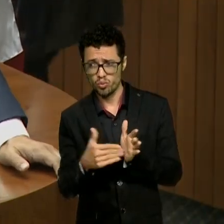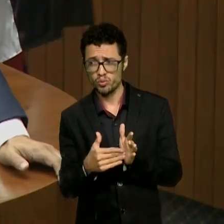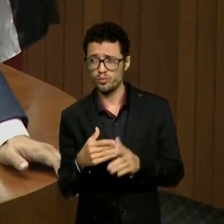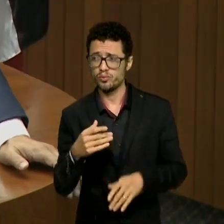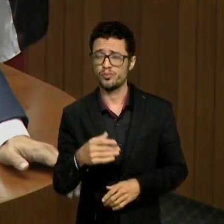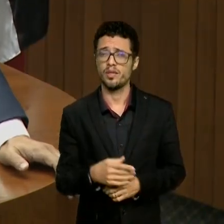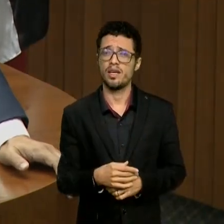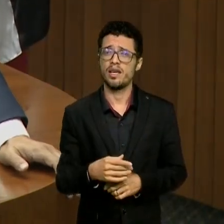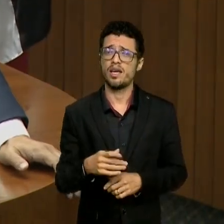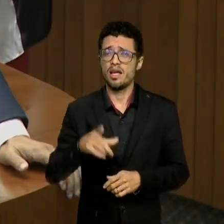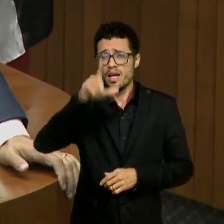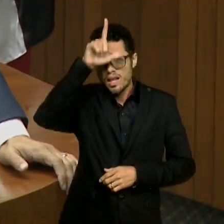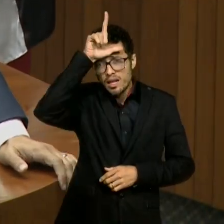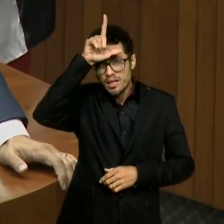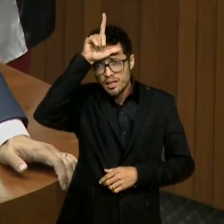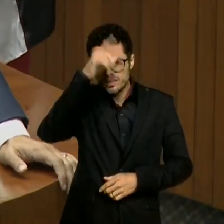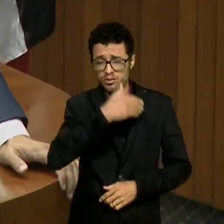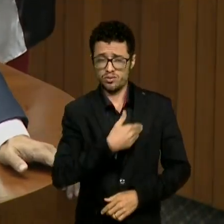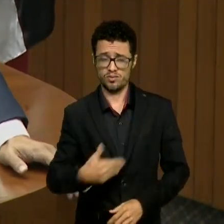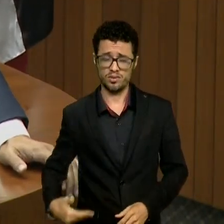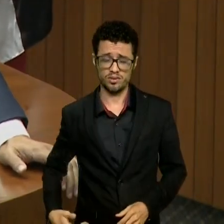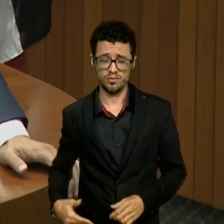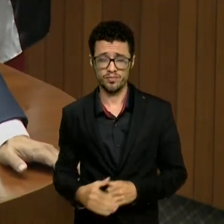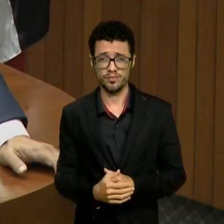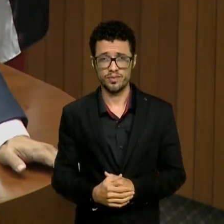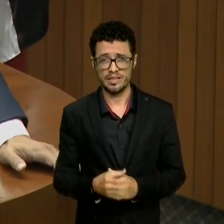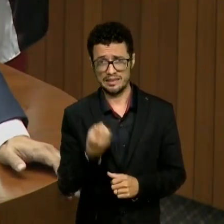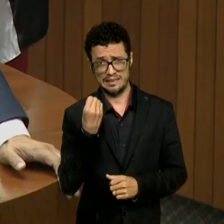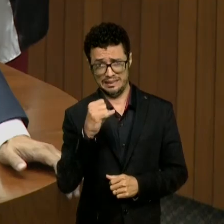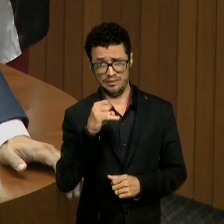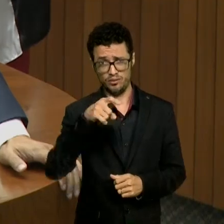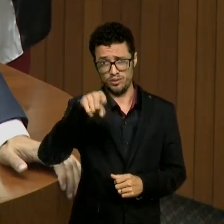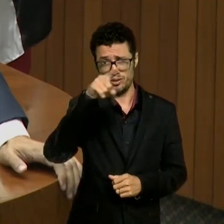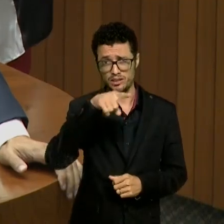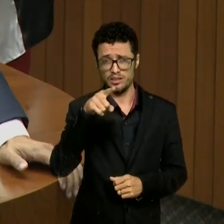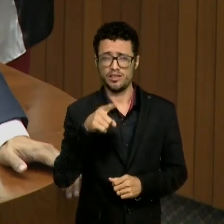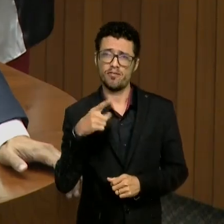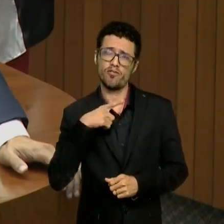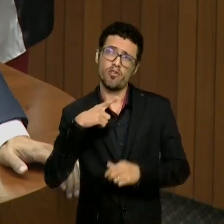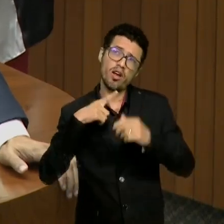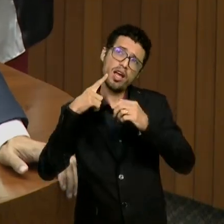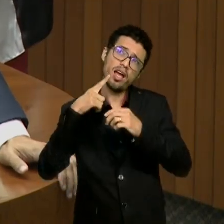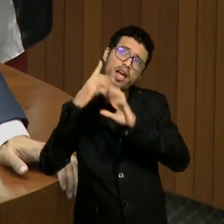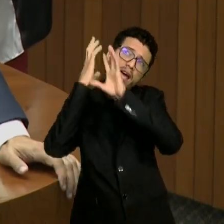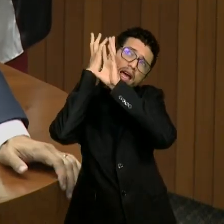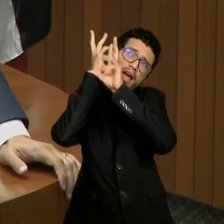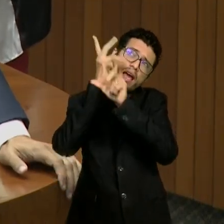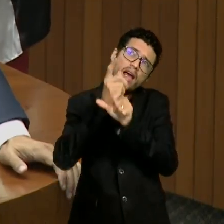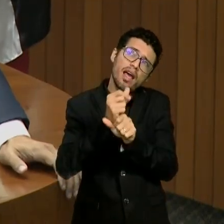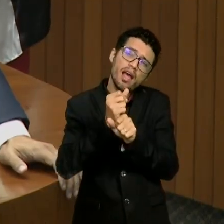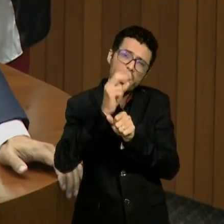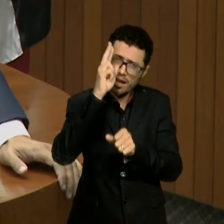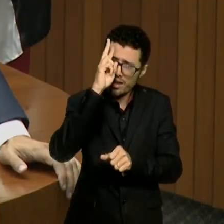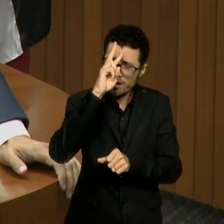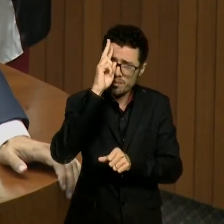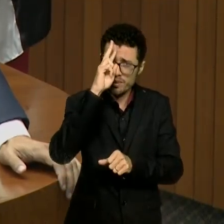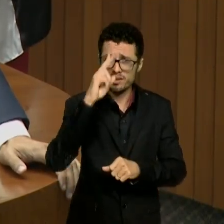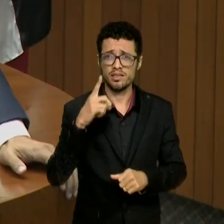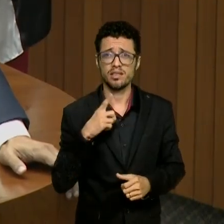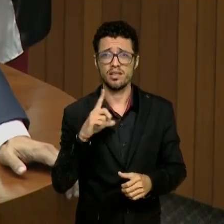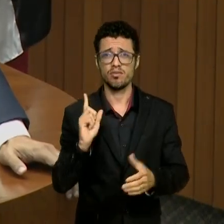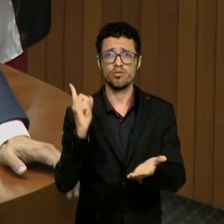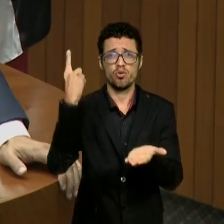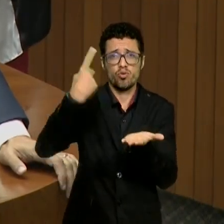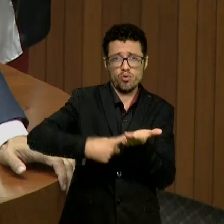governo. Isso, se o senhor fizer um apanhado da sua memória, foi um compromisso que, na